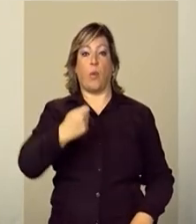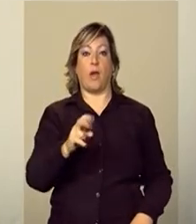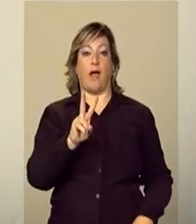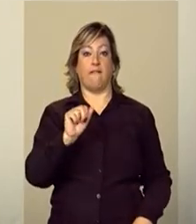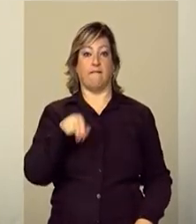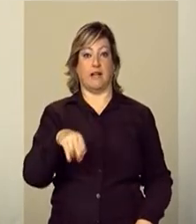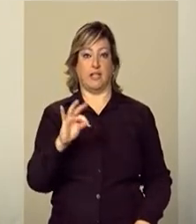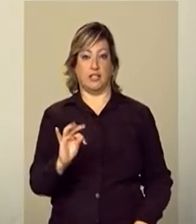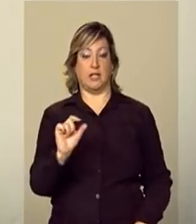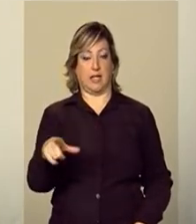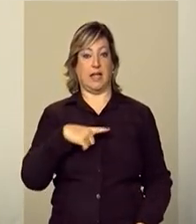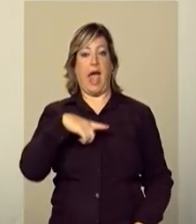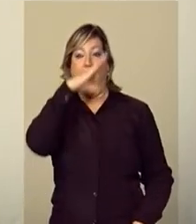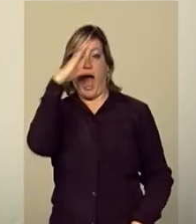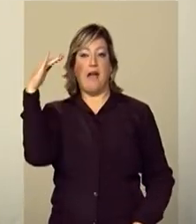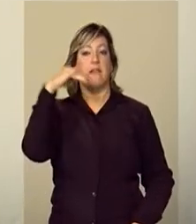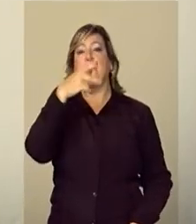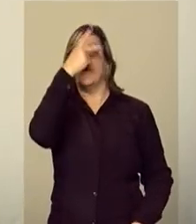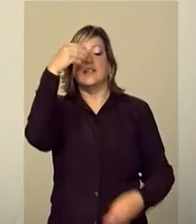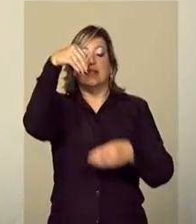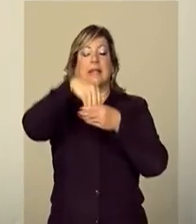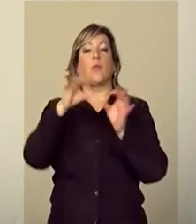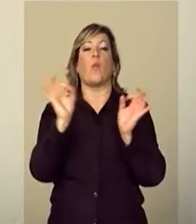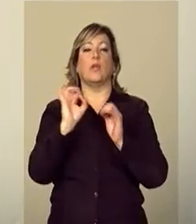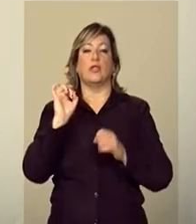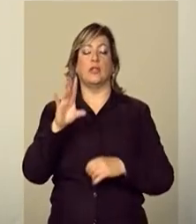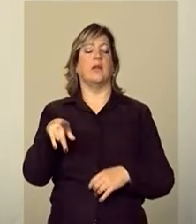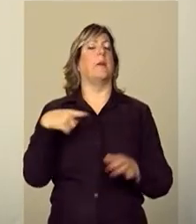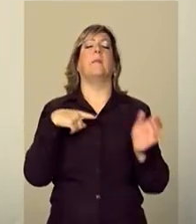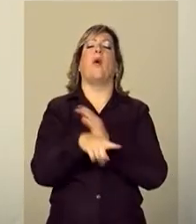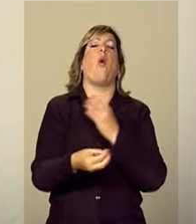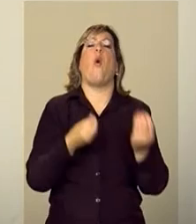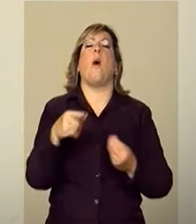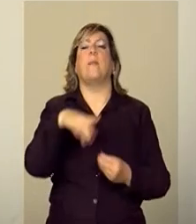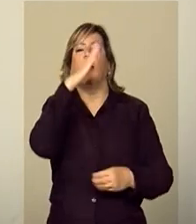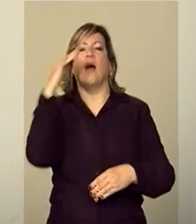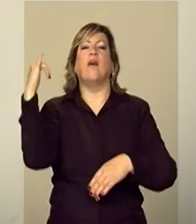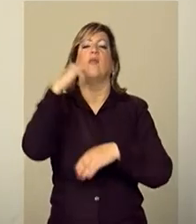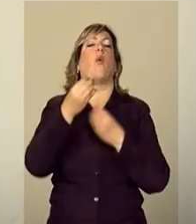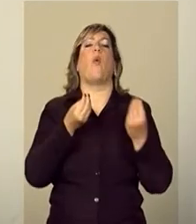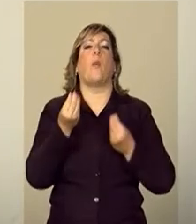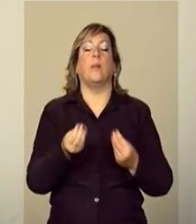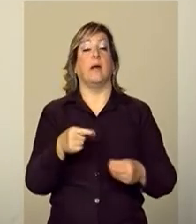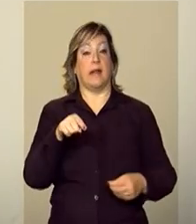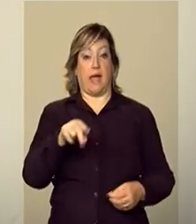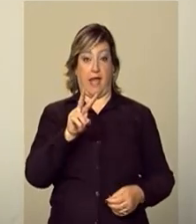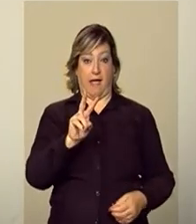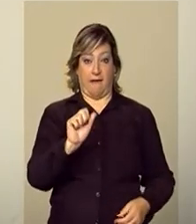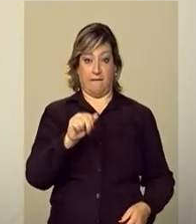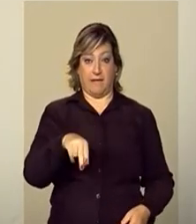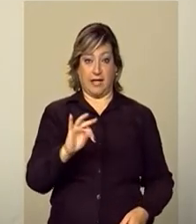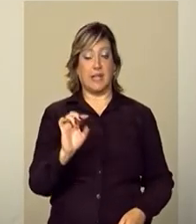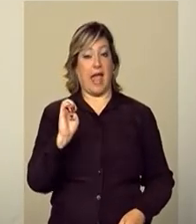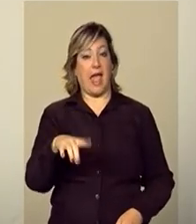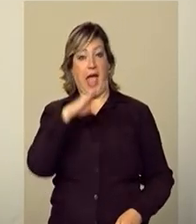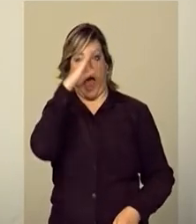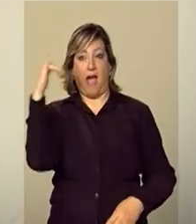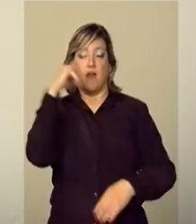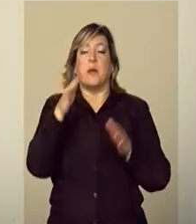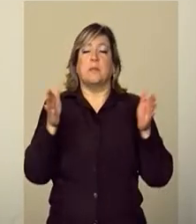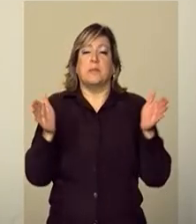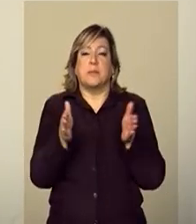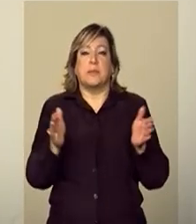want na vigilância de nossas fronteiras como são esses vants presidenta olha Luciano want avião pequeno